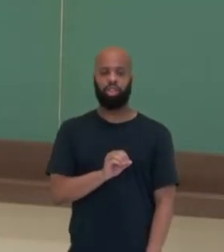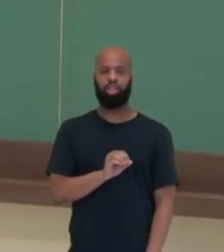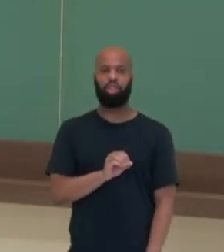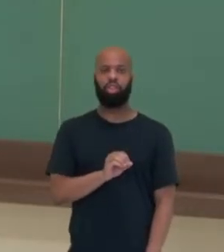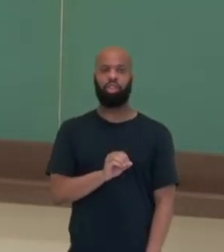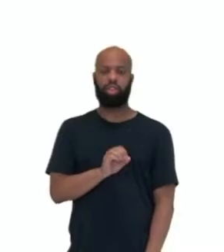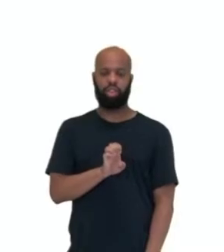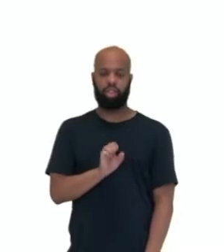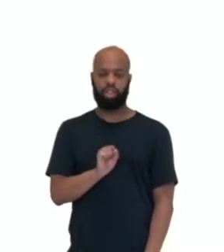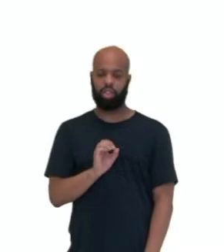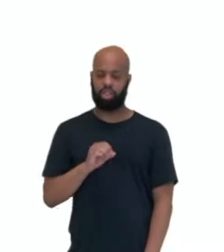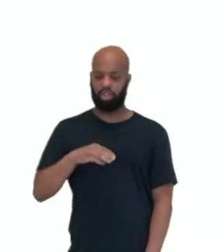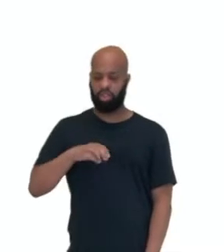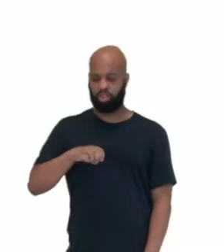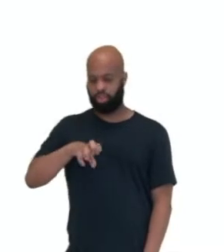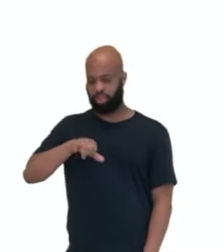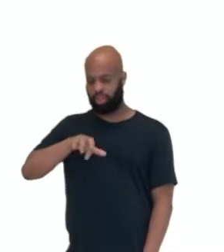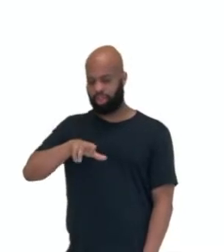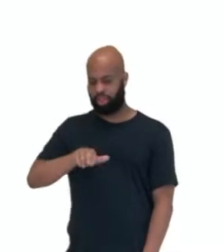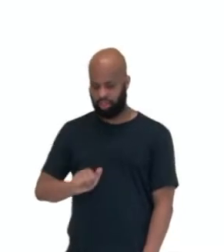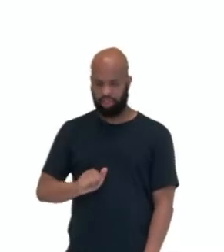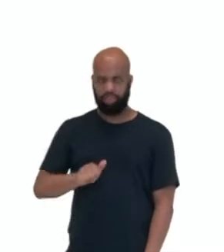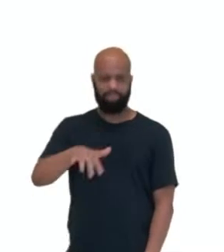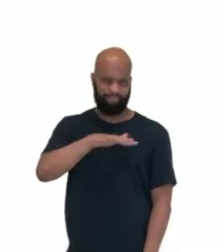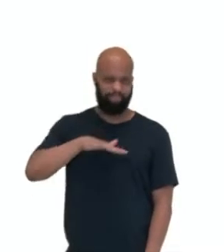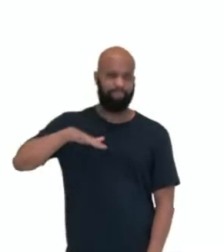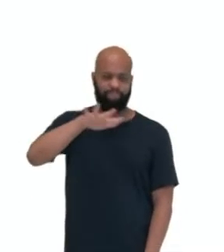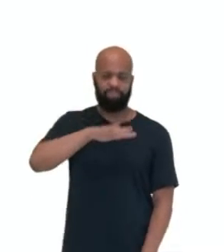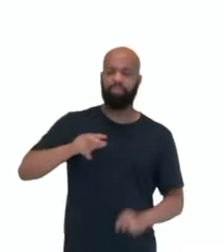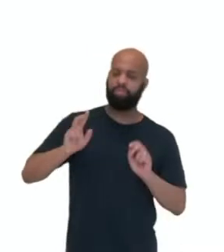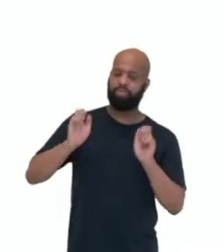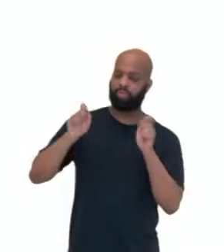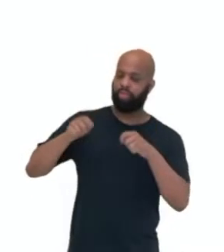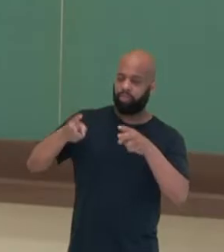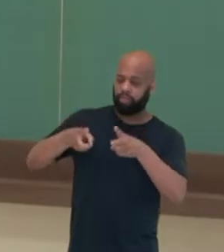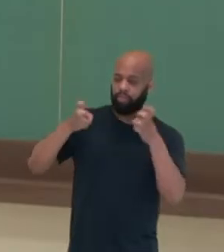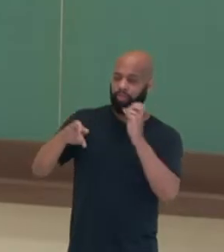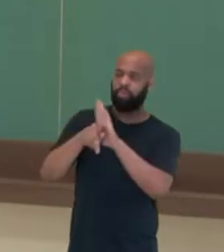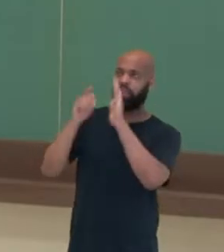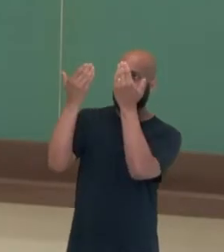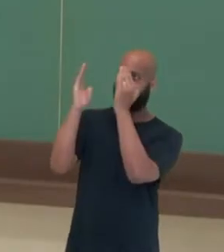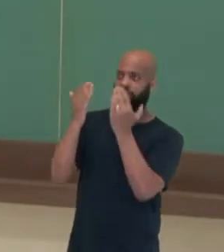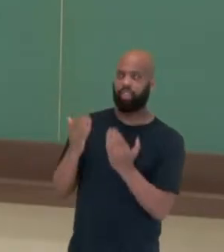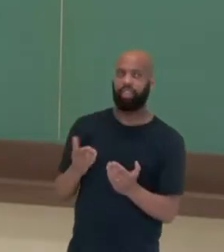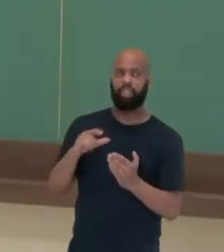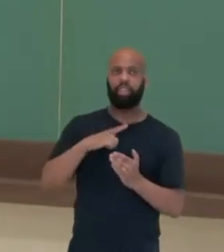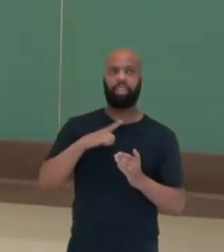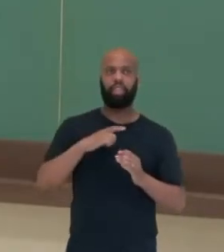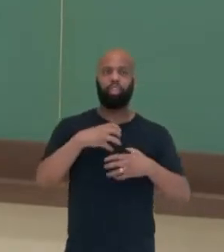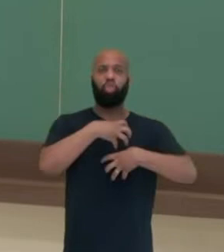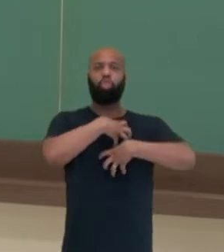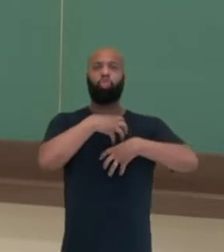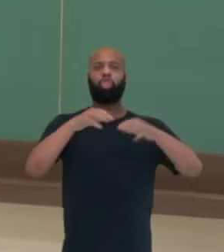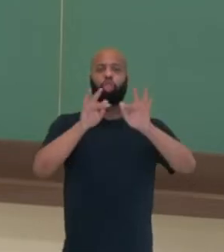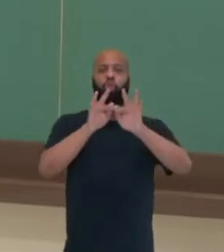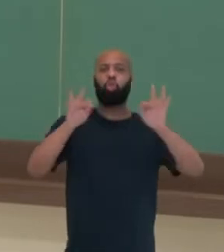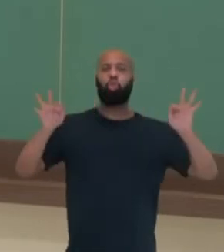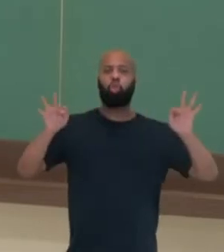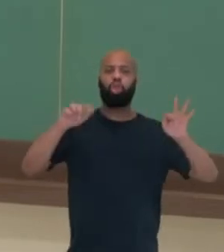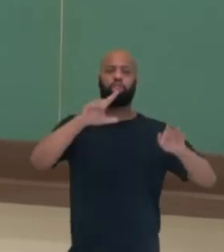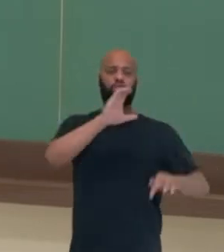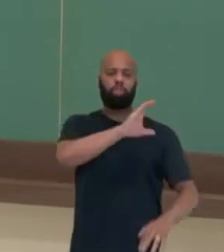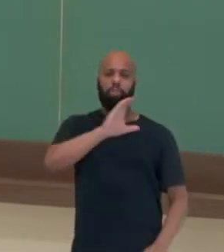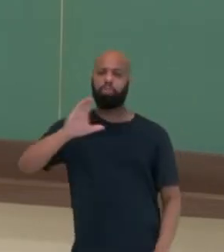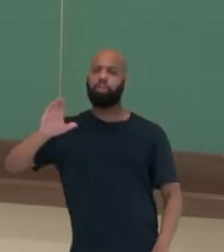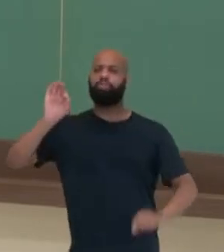isomeria espacial também, né? É o fenômeno que pode ser percebido por meio da análise da fórmula estrutural